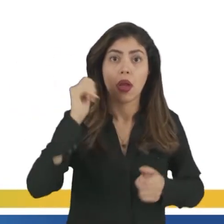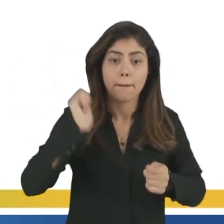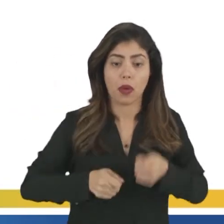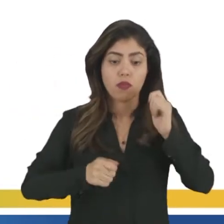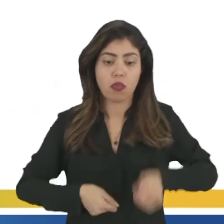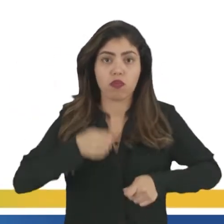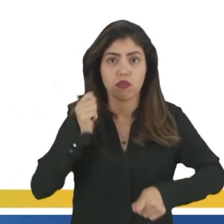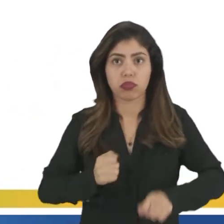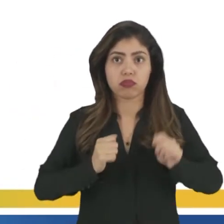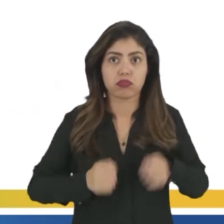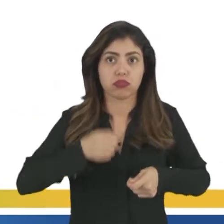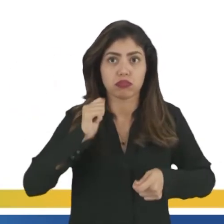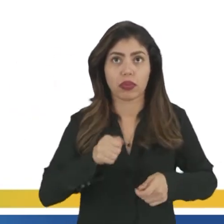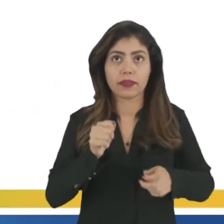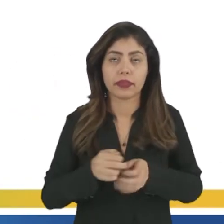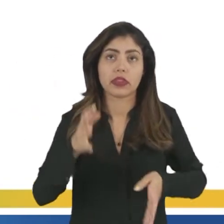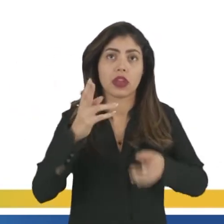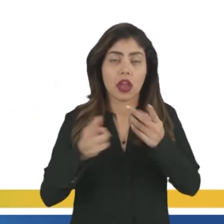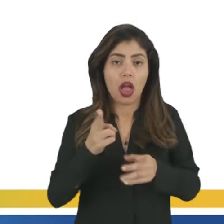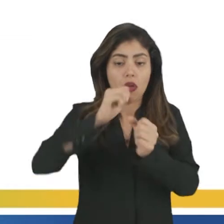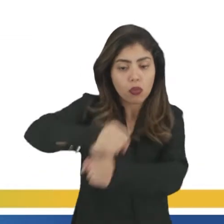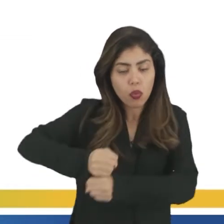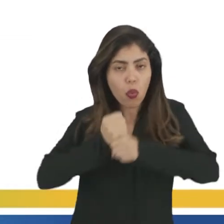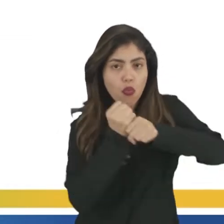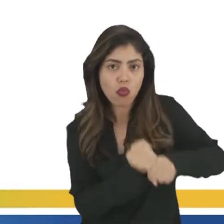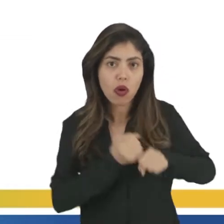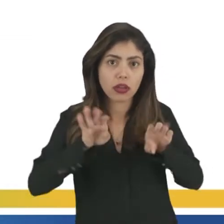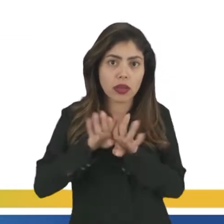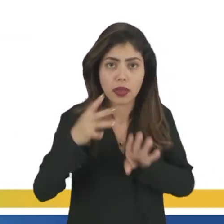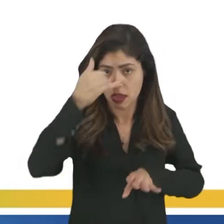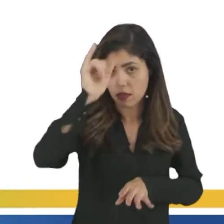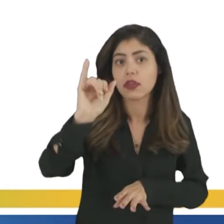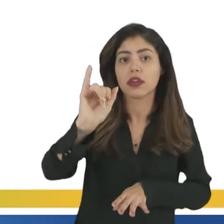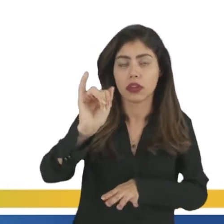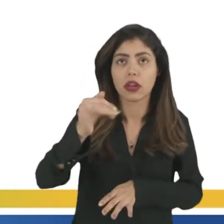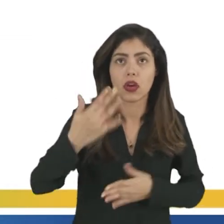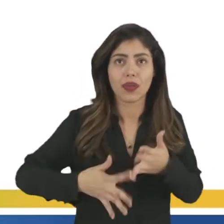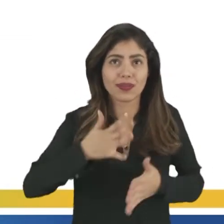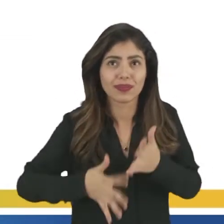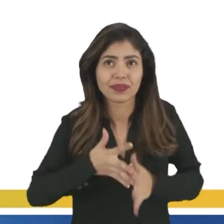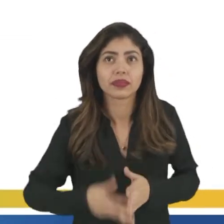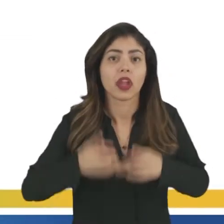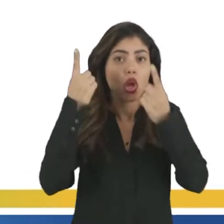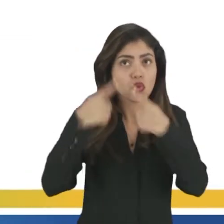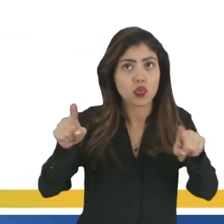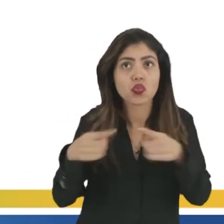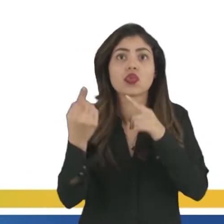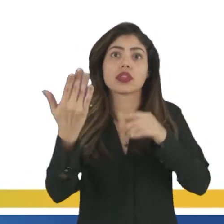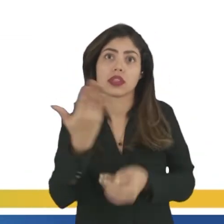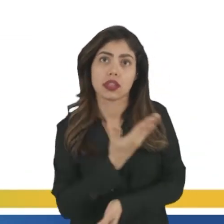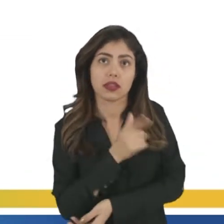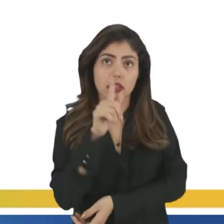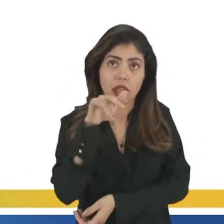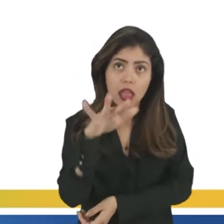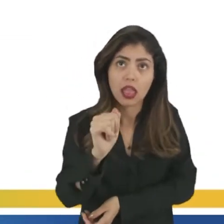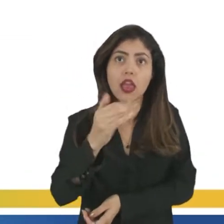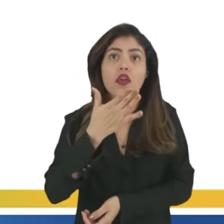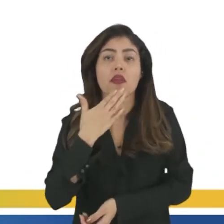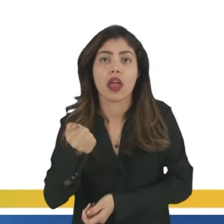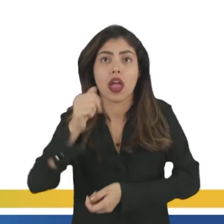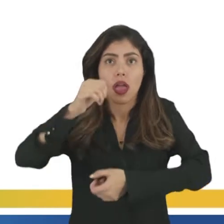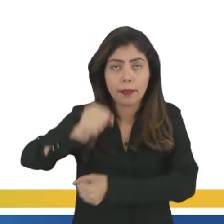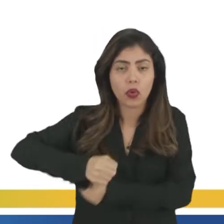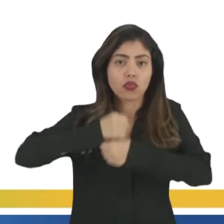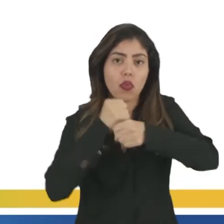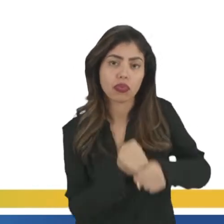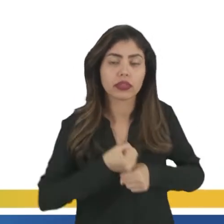batidas de um tambor, sincronizando os remadores e evitando a fadiga. A música das galés foi a precursora das